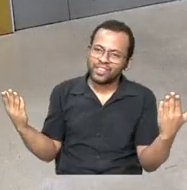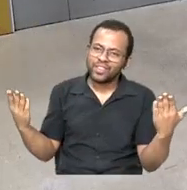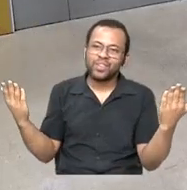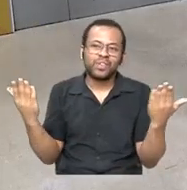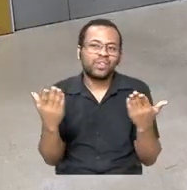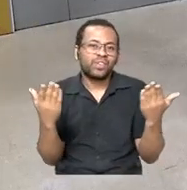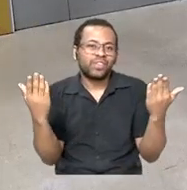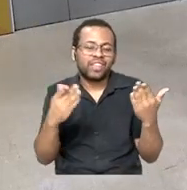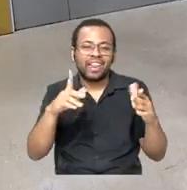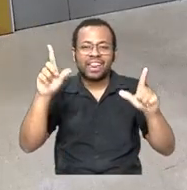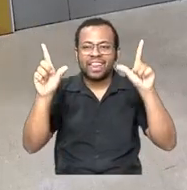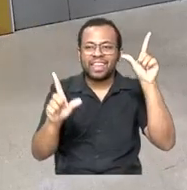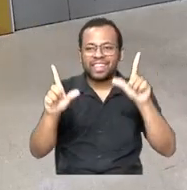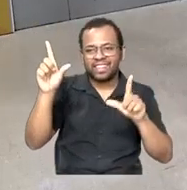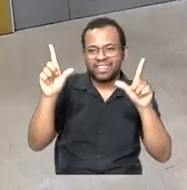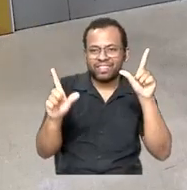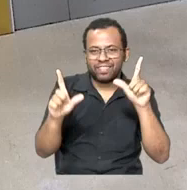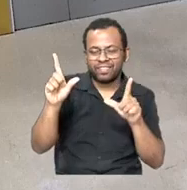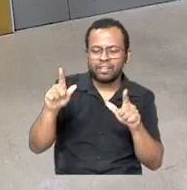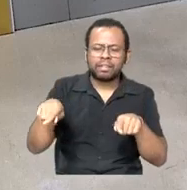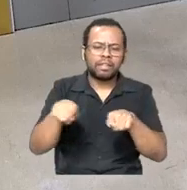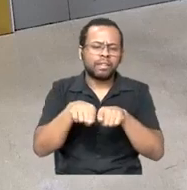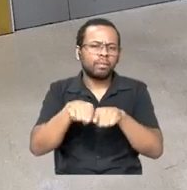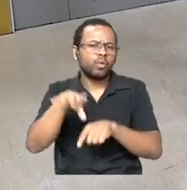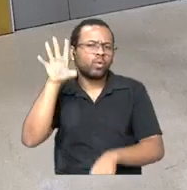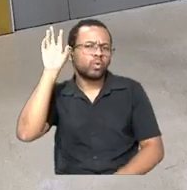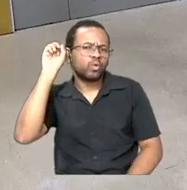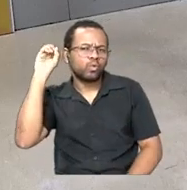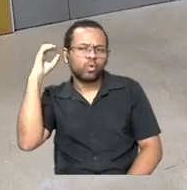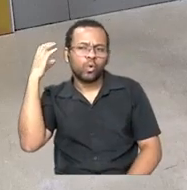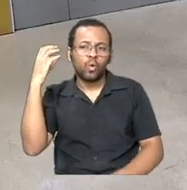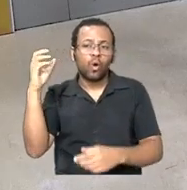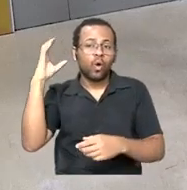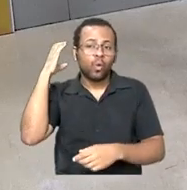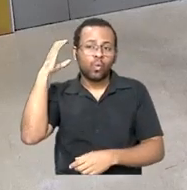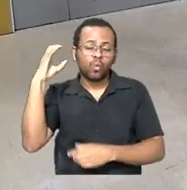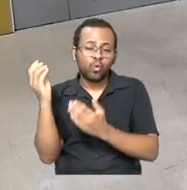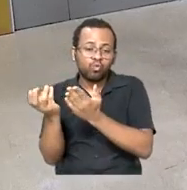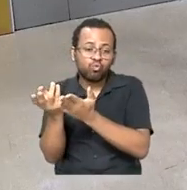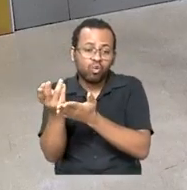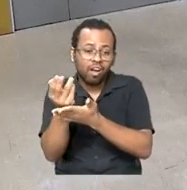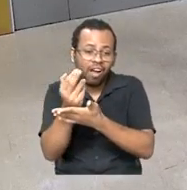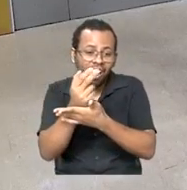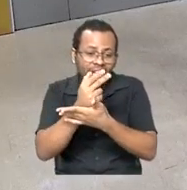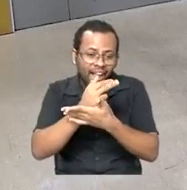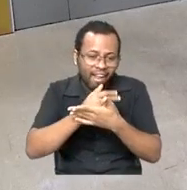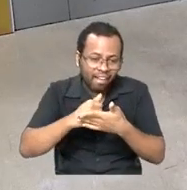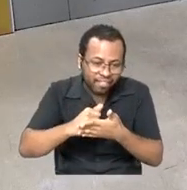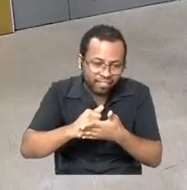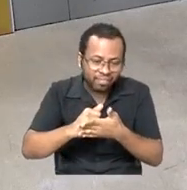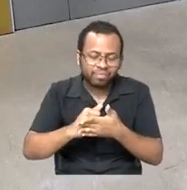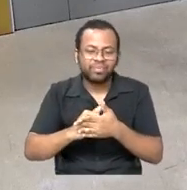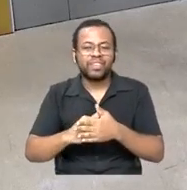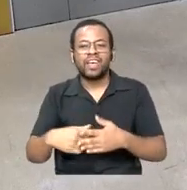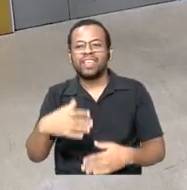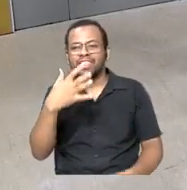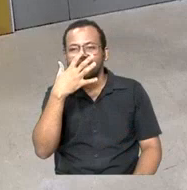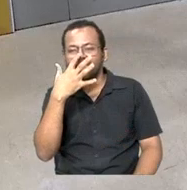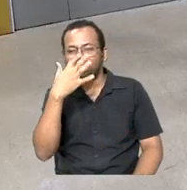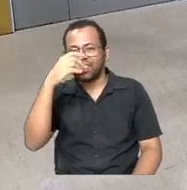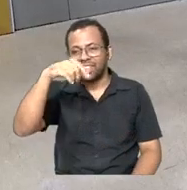ao vivaço na TV Atalaia também os ouvintes das rádios Xodó Xingó eu dourado viu FM